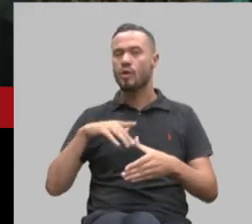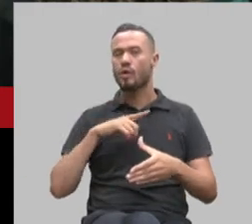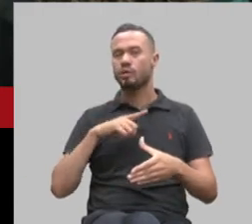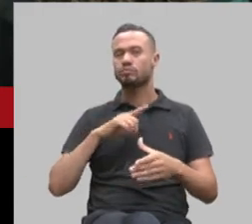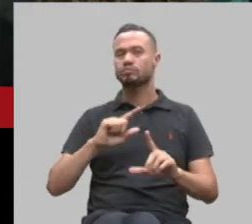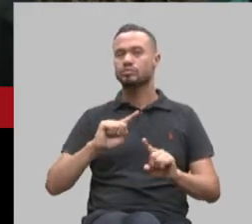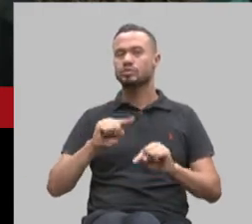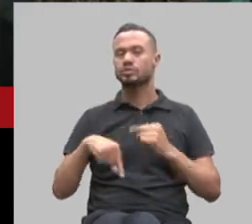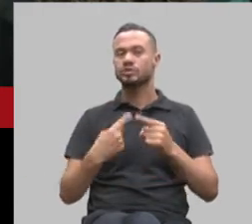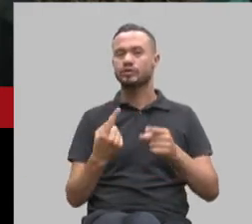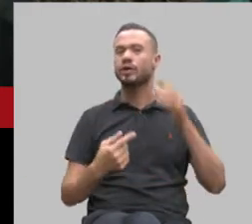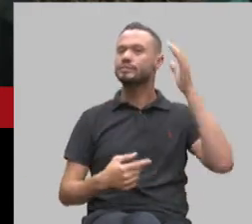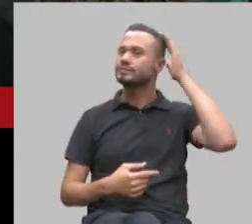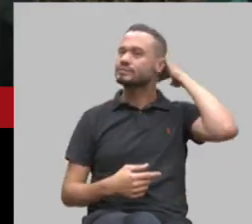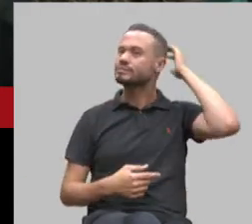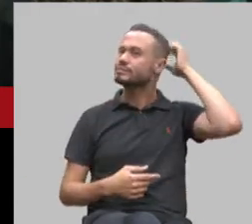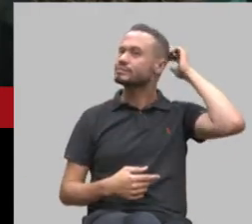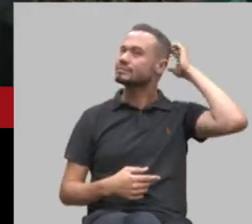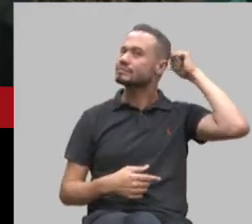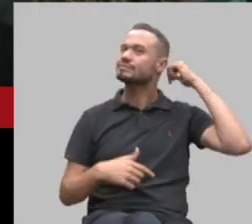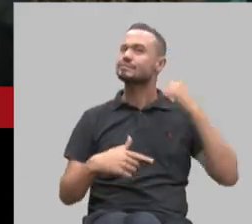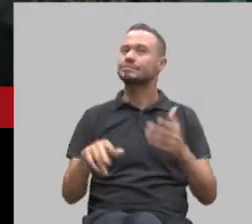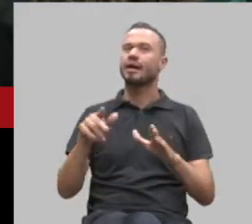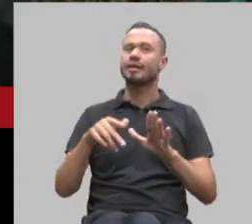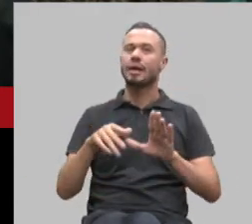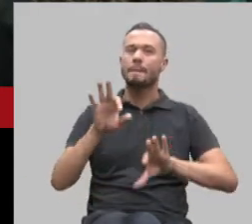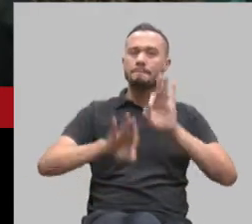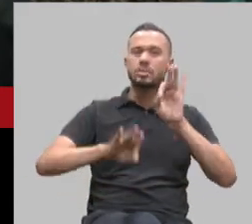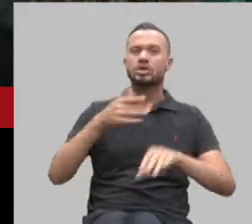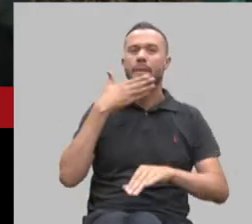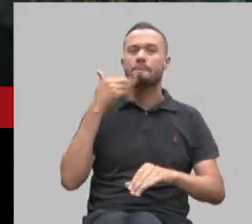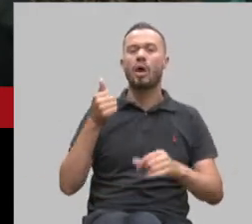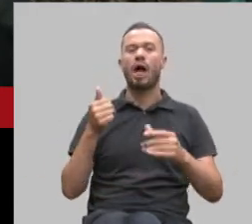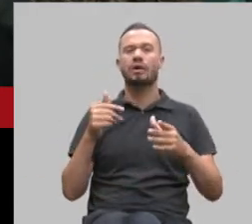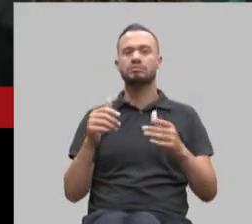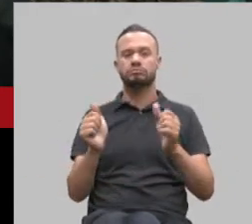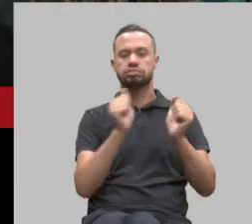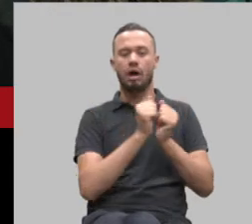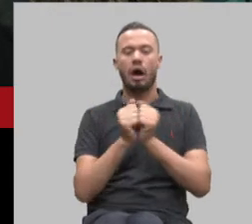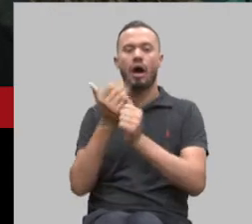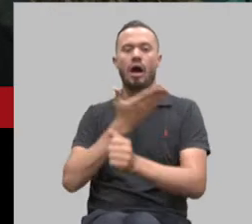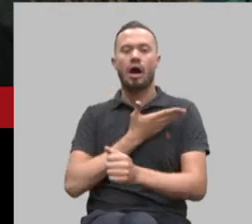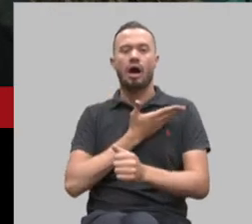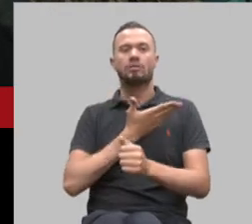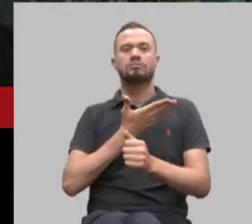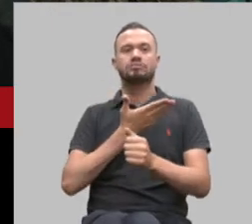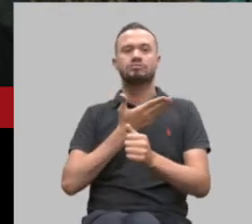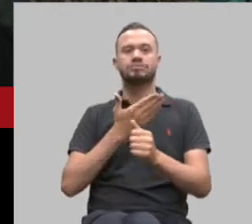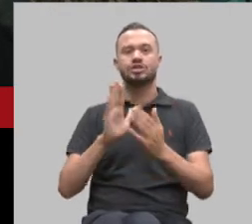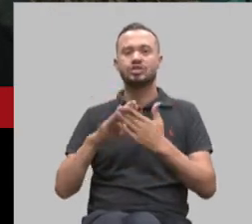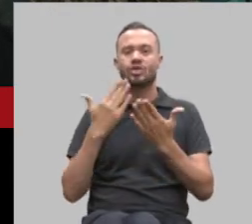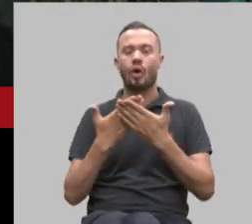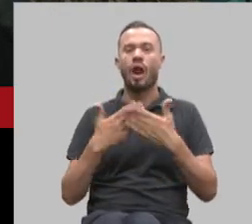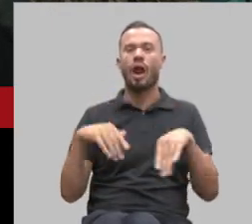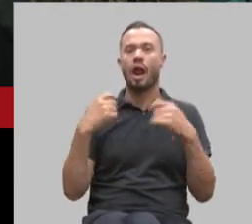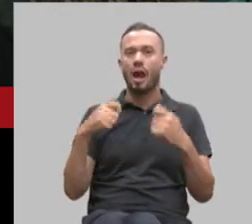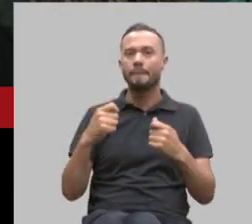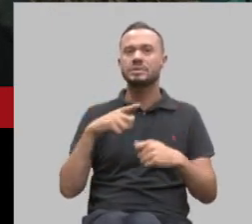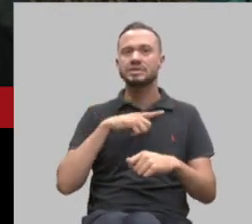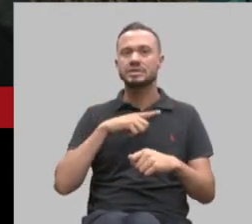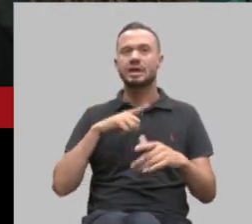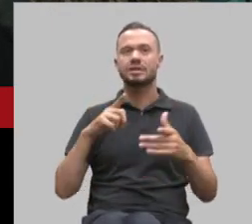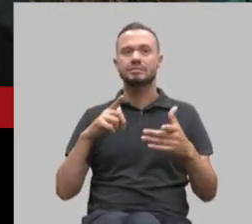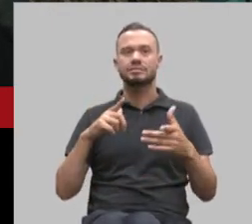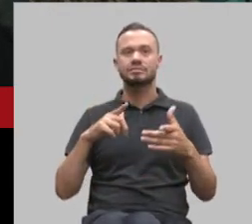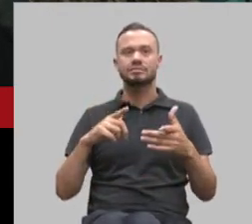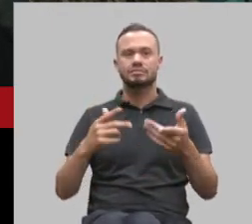comuns projetos comunitários e melhorar a relação na na comunidade escolar é essencial que os alunos tenham sua liberdade de expressão e é